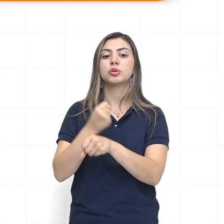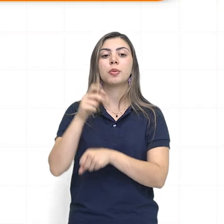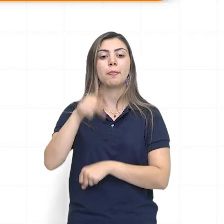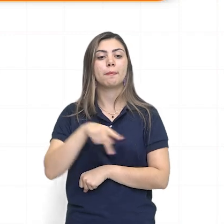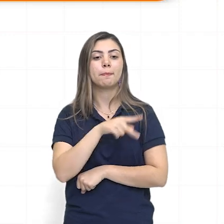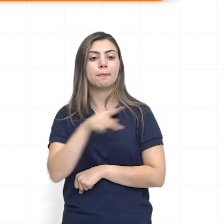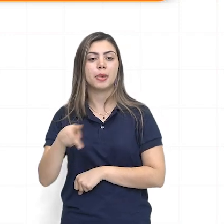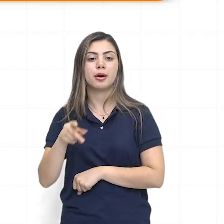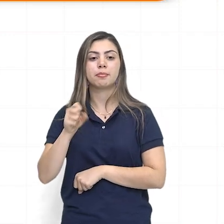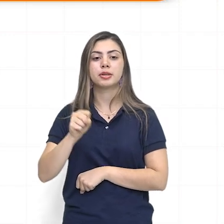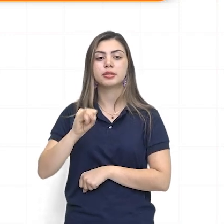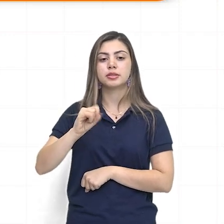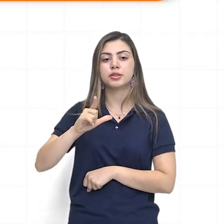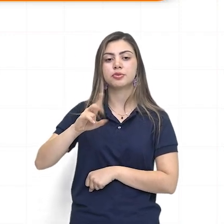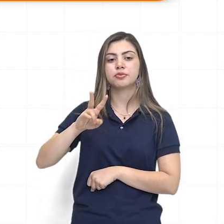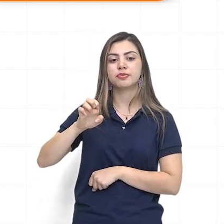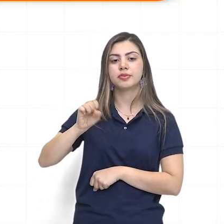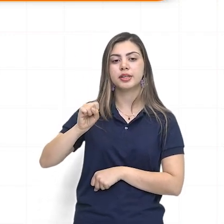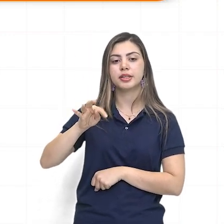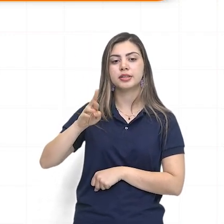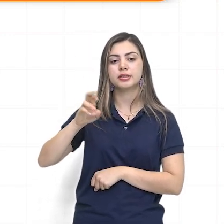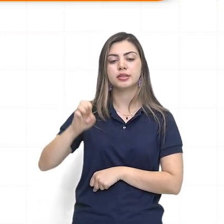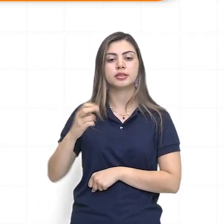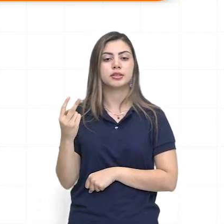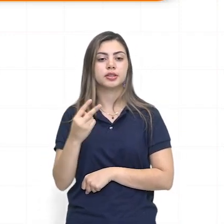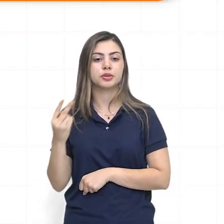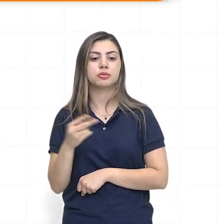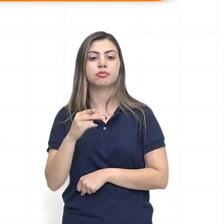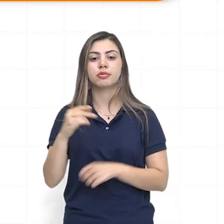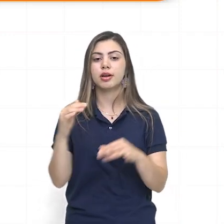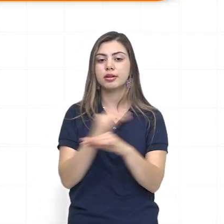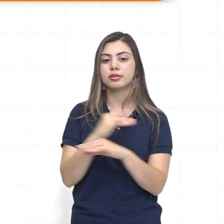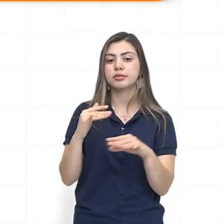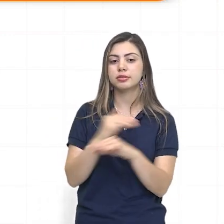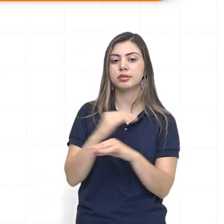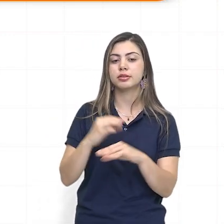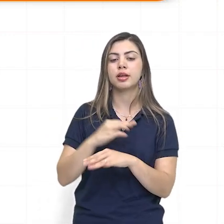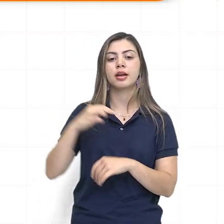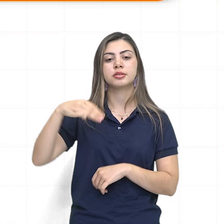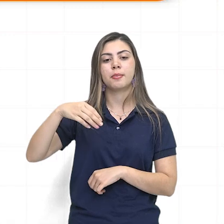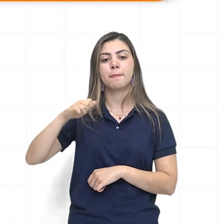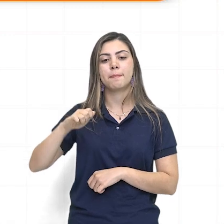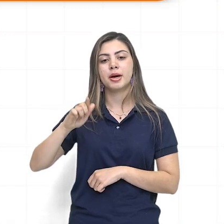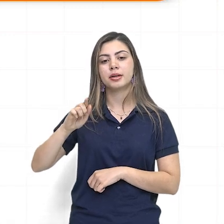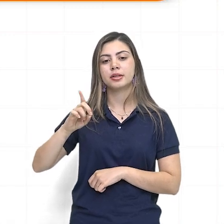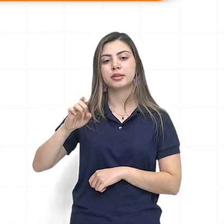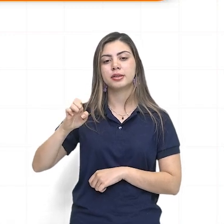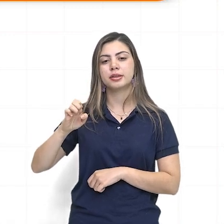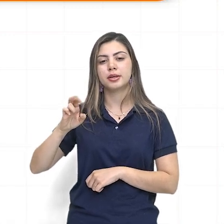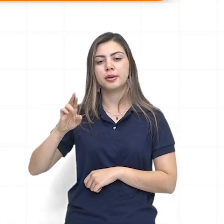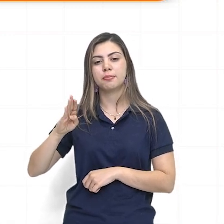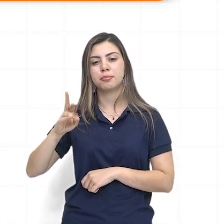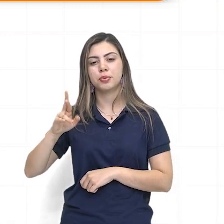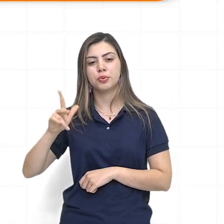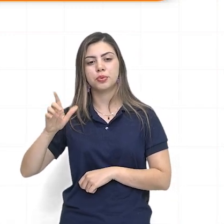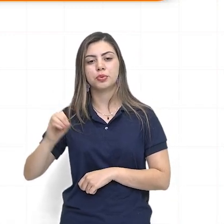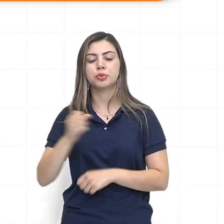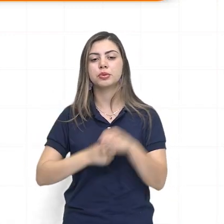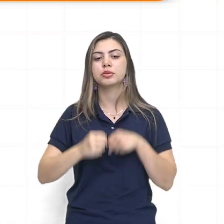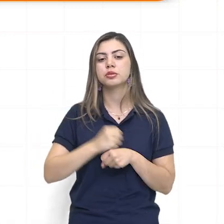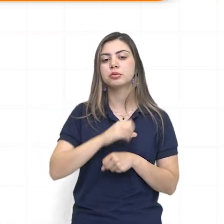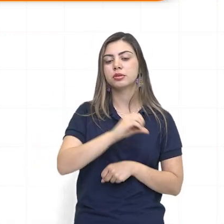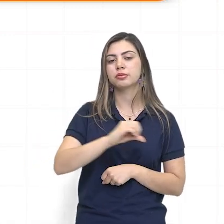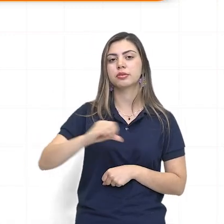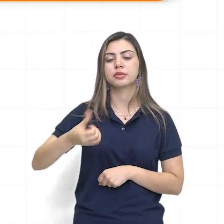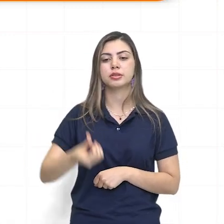Papa Silvestre II para a cidade germânica de Magdeburgo, por volta de 996.